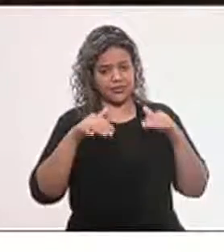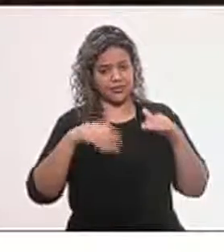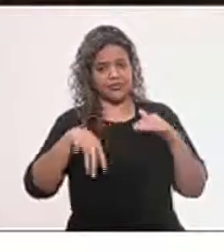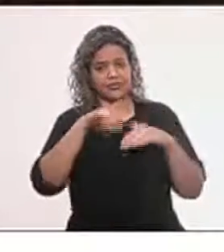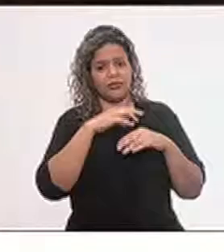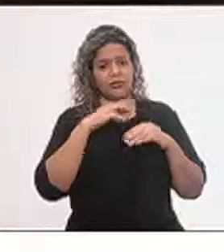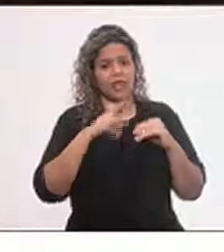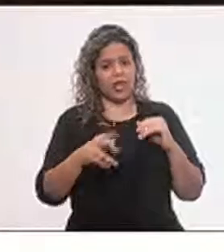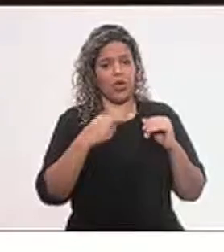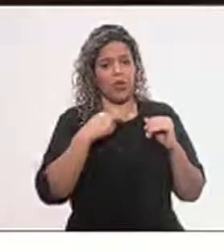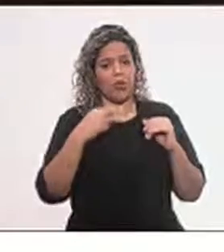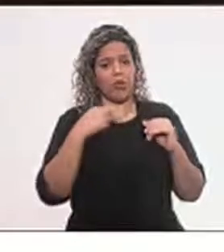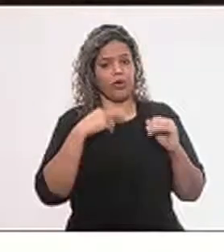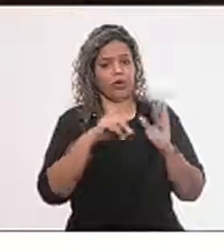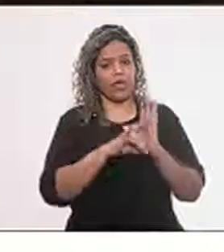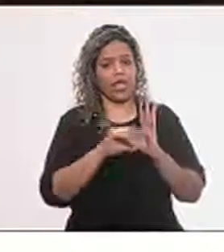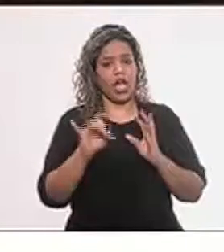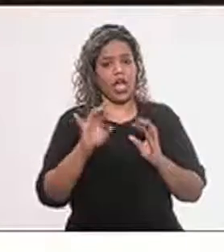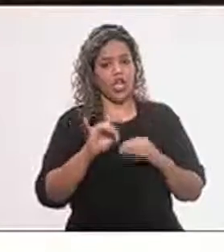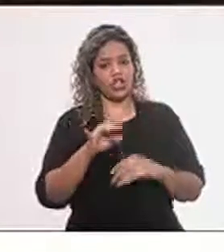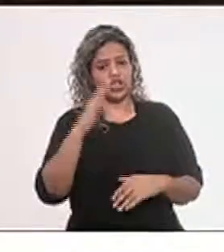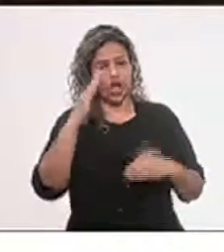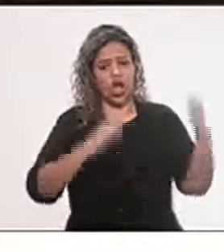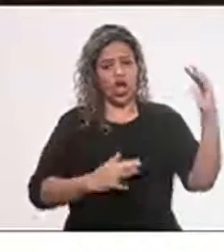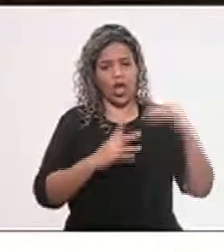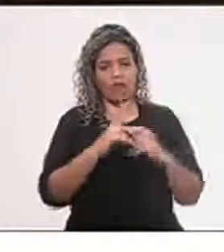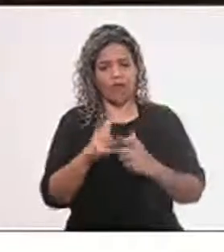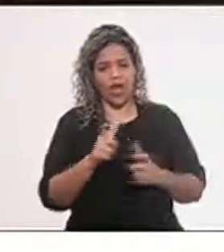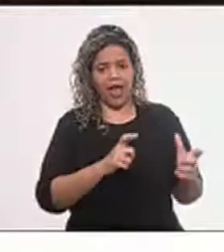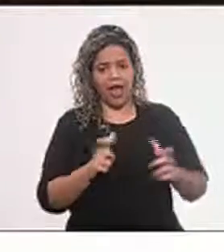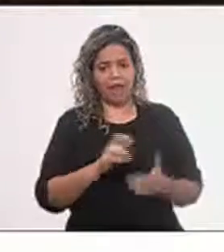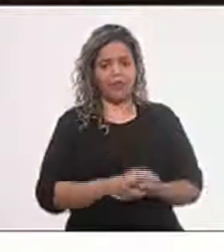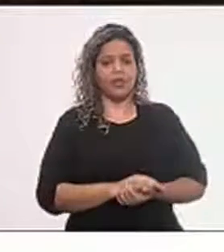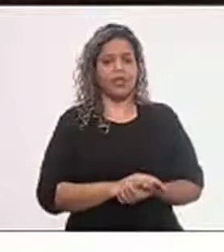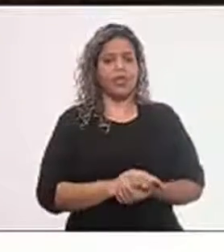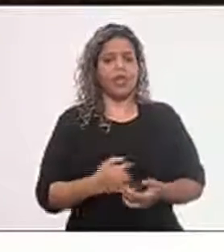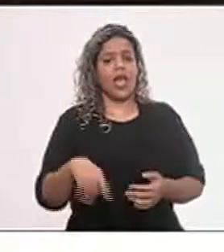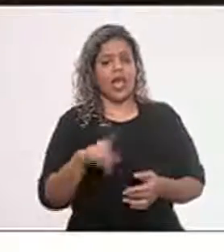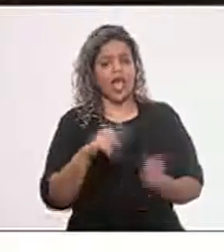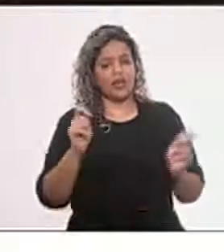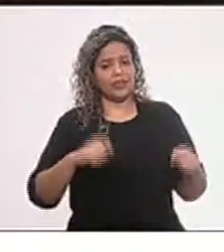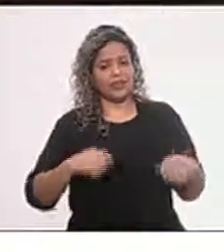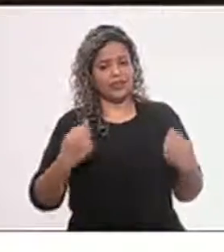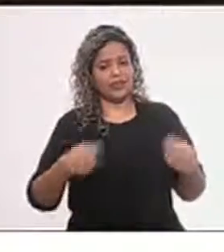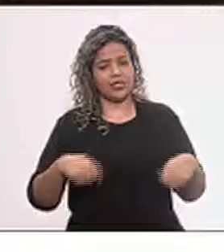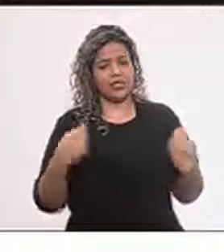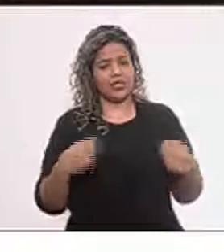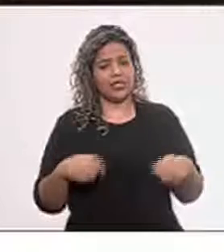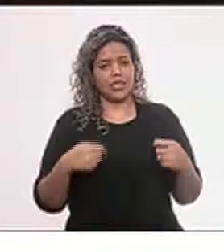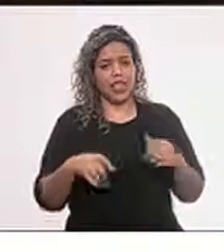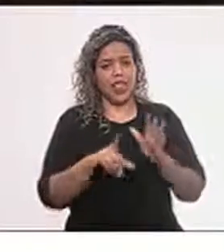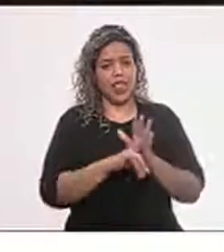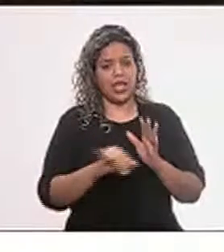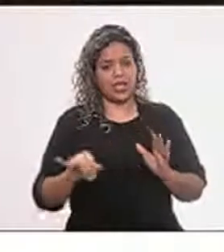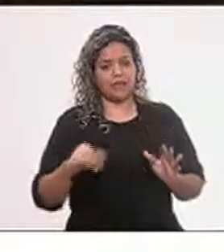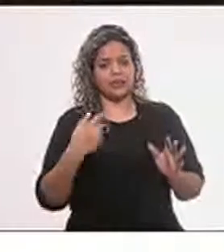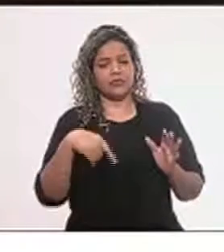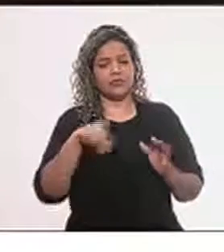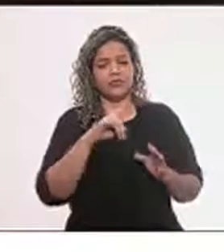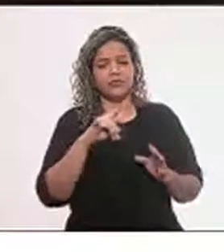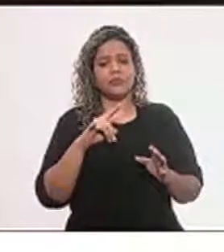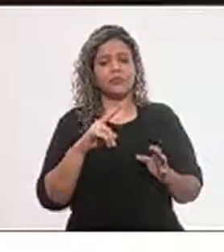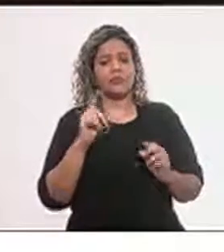que não pode legislar sobre o trânsito de armas, se faz necessária legislação